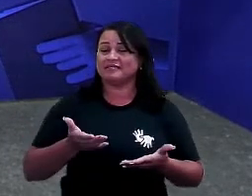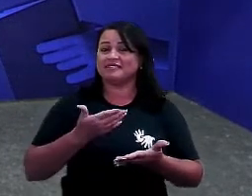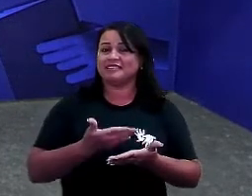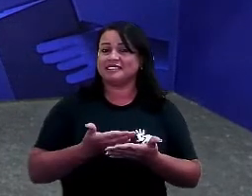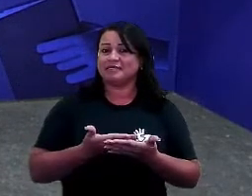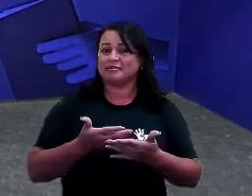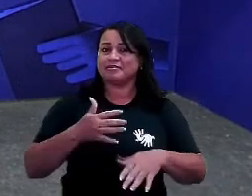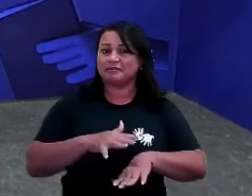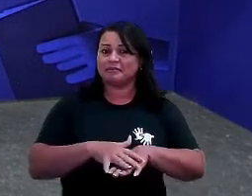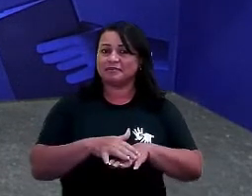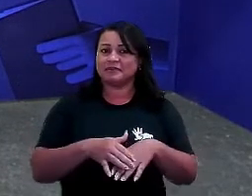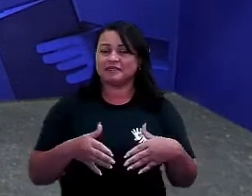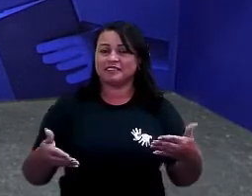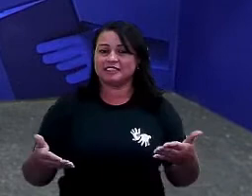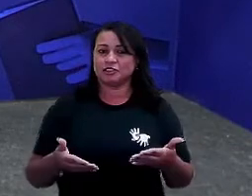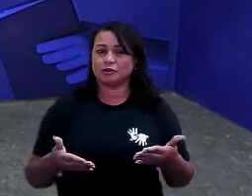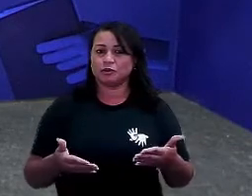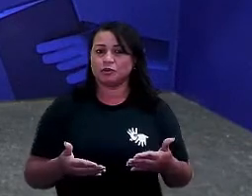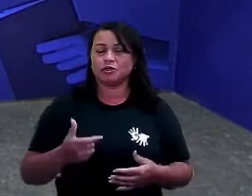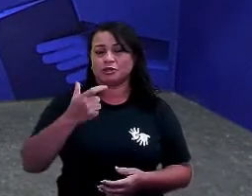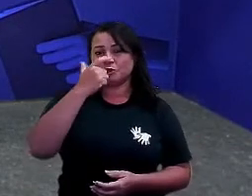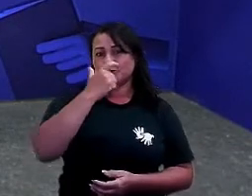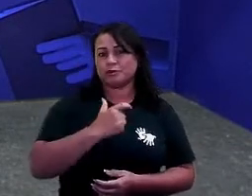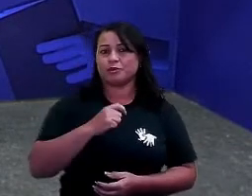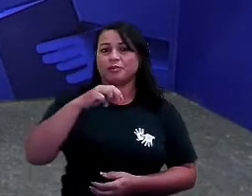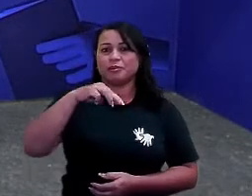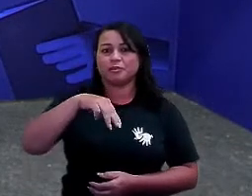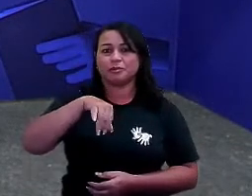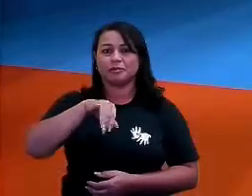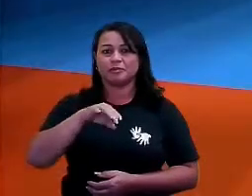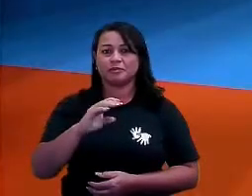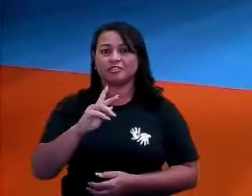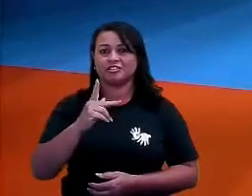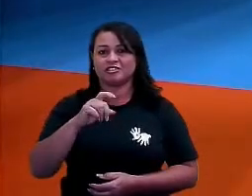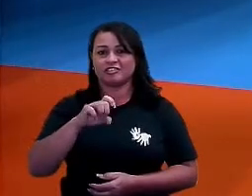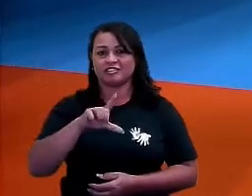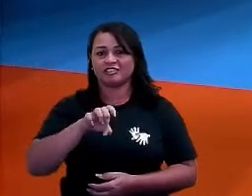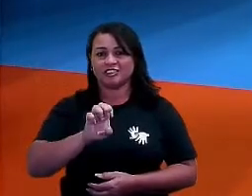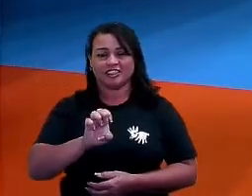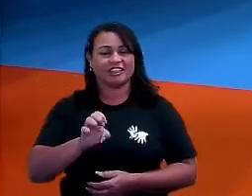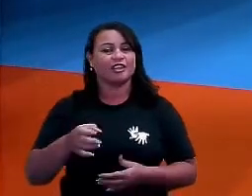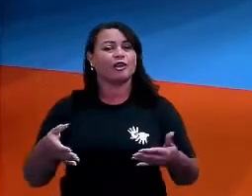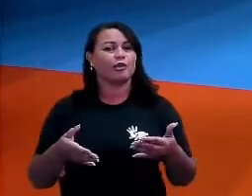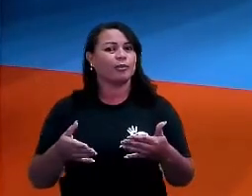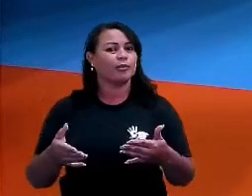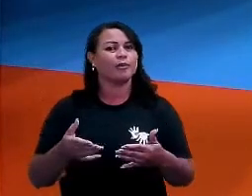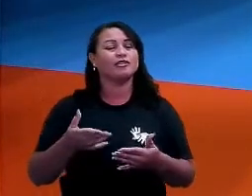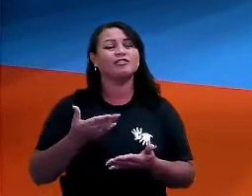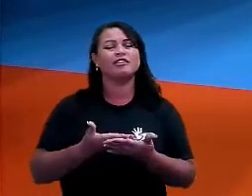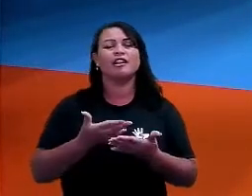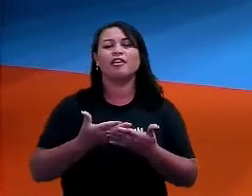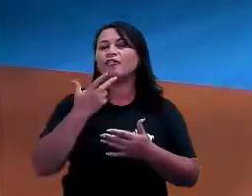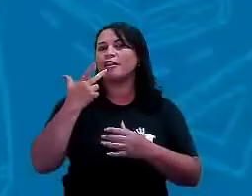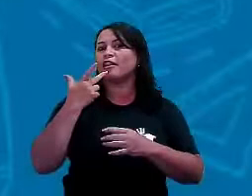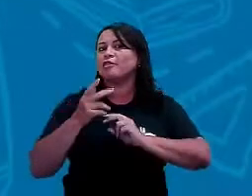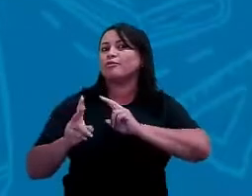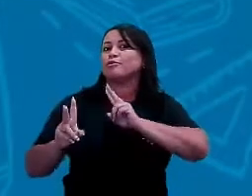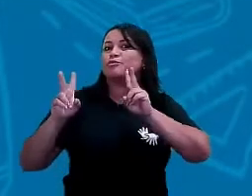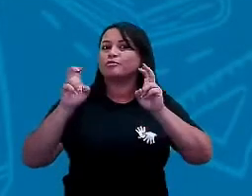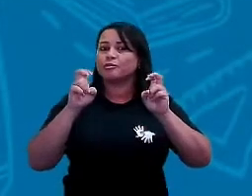aula de matemática de hoje. Eu me chamo Michele e a nossa aula de hoje ela vai falar sobre os